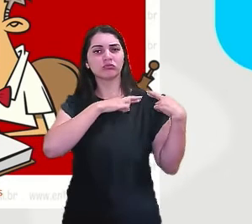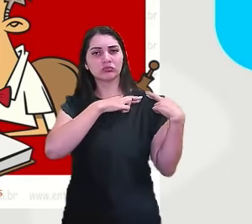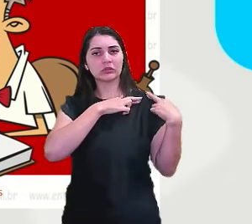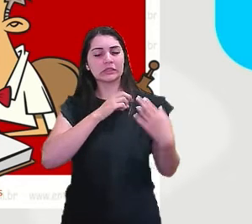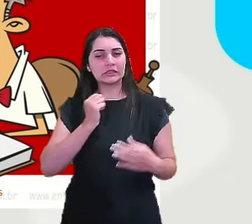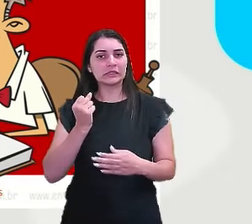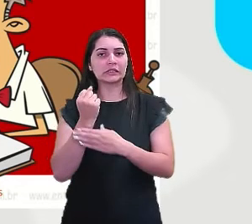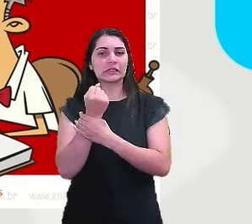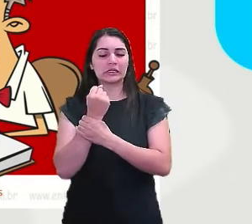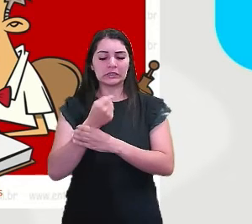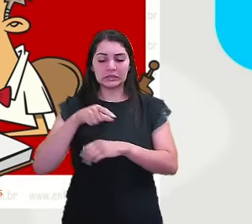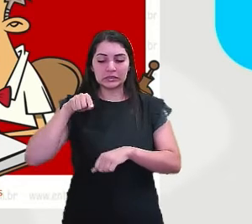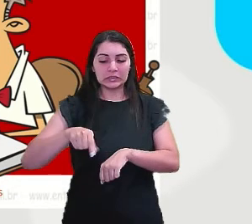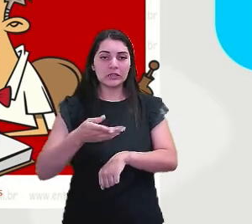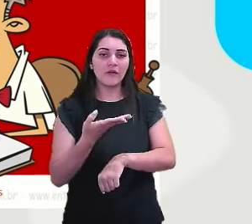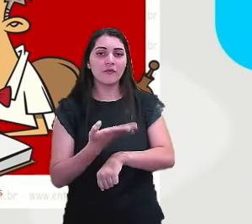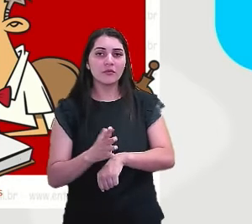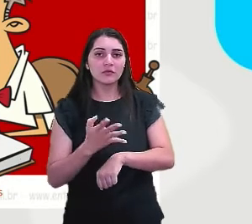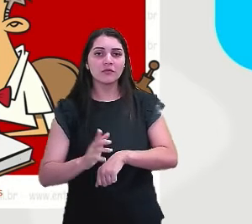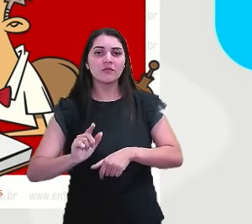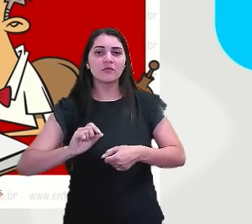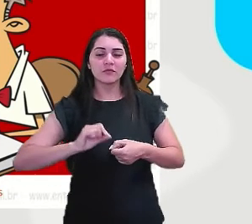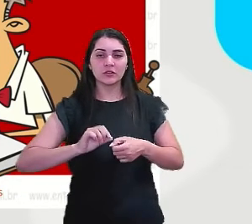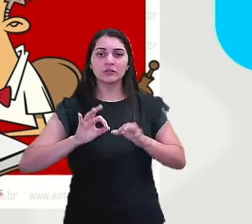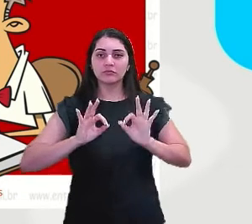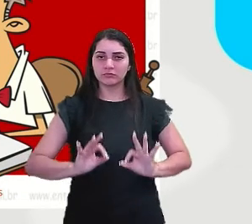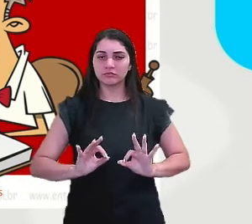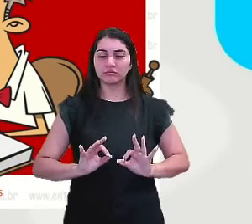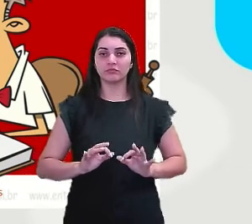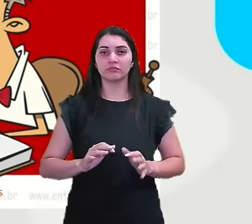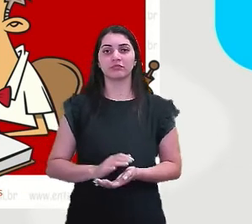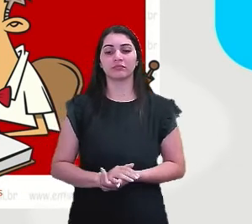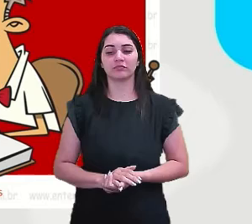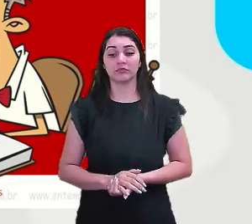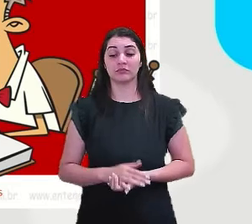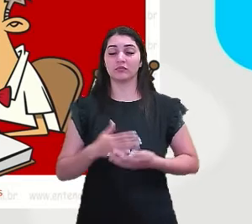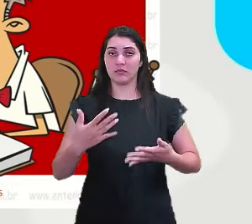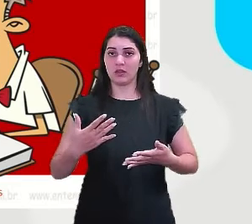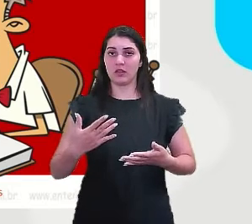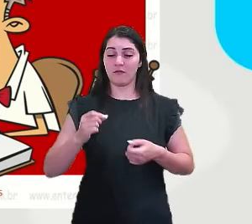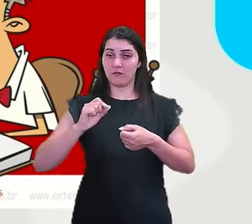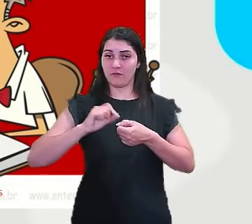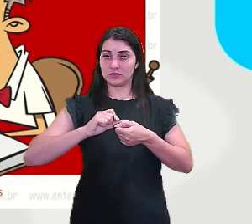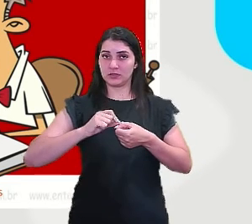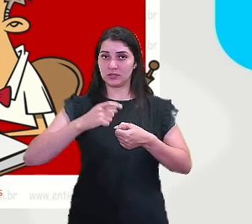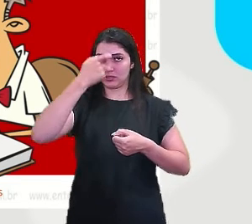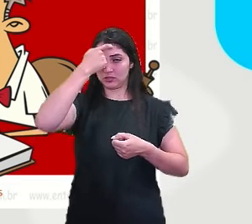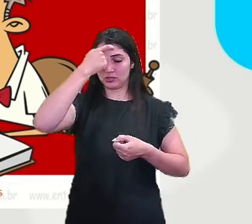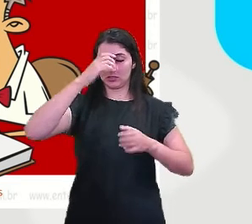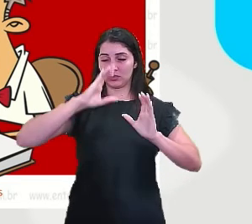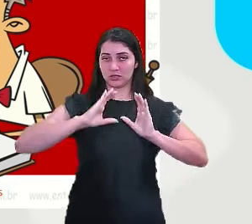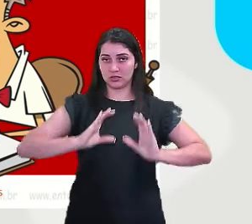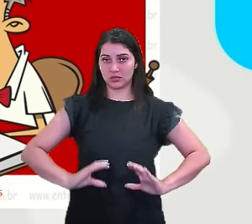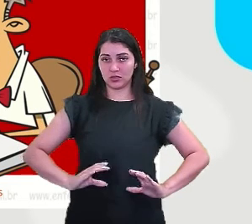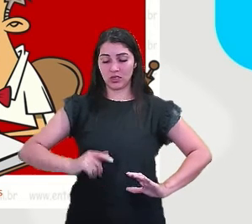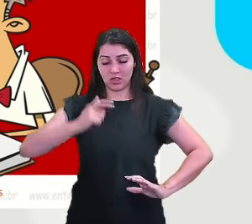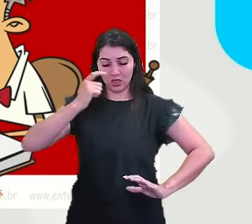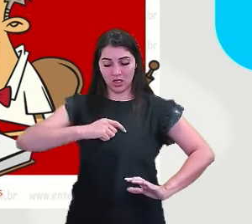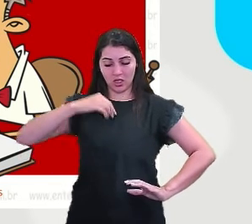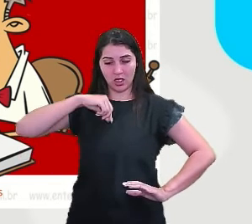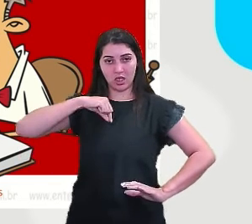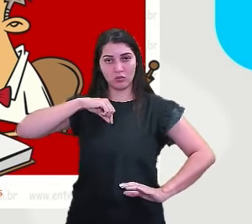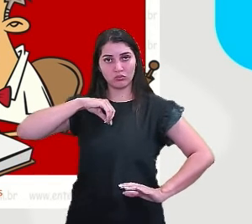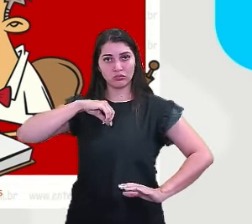colocada em prática, tá bom? Então, exercer a cidadania é o meu ser, sou eu,